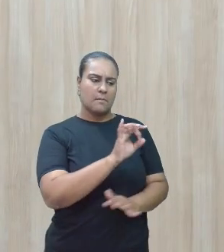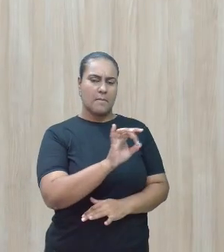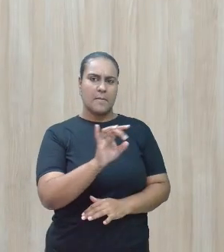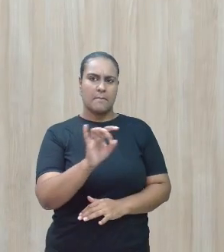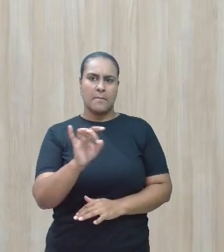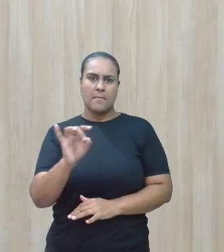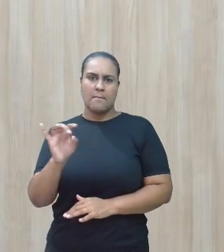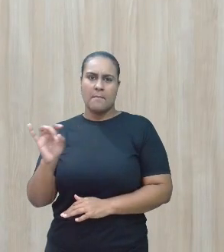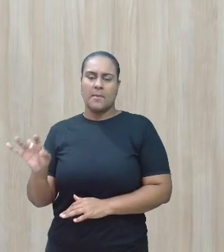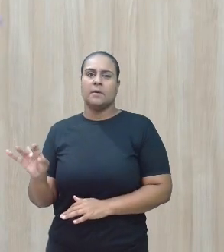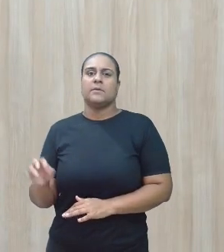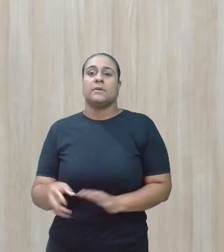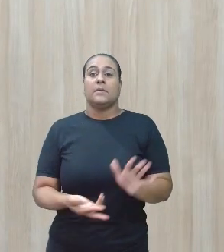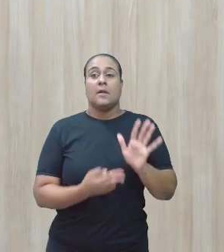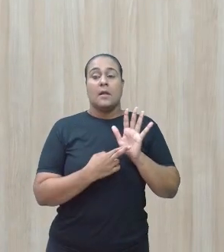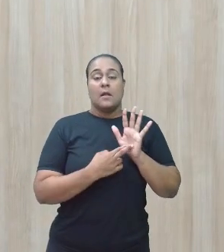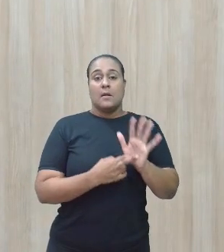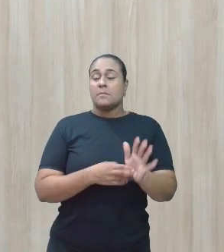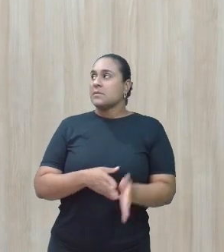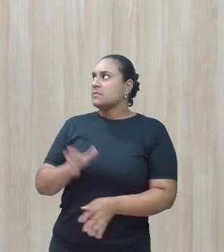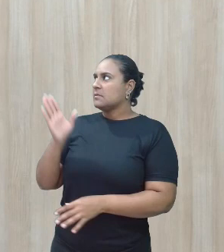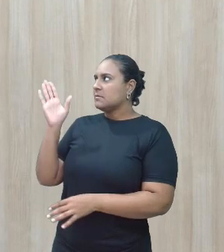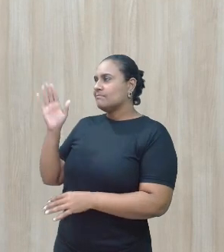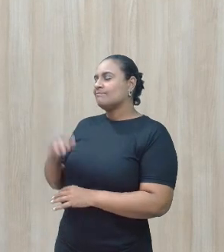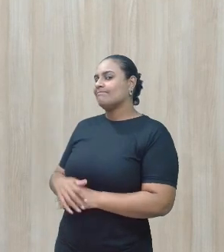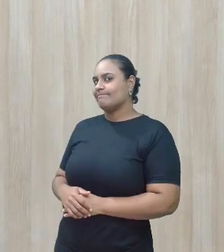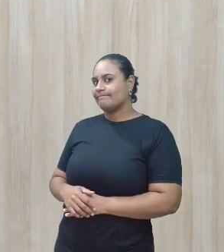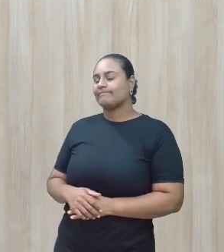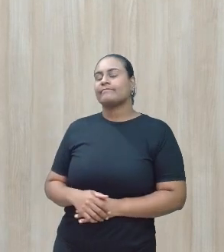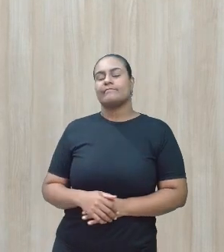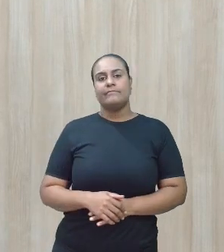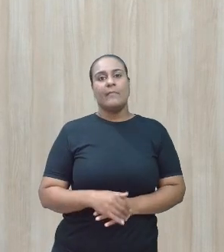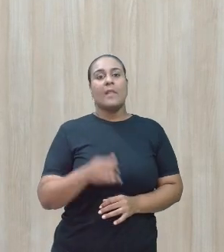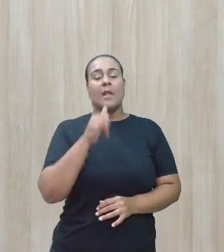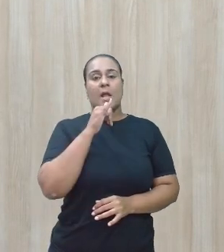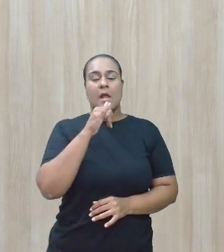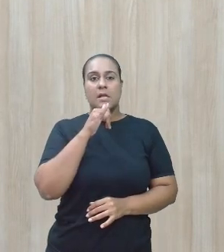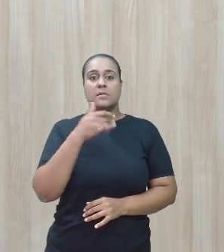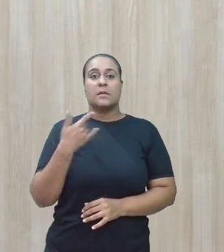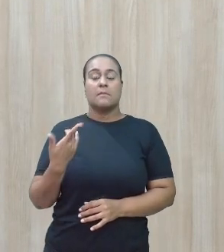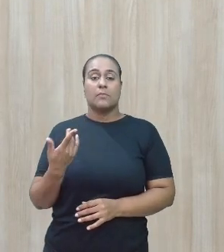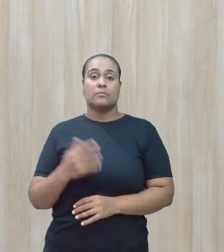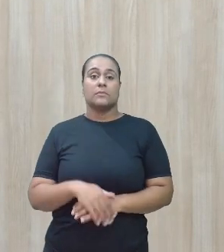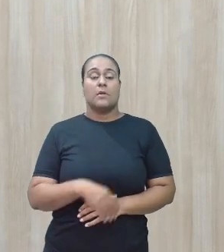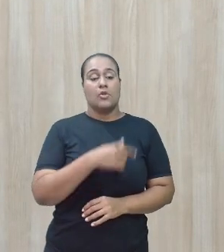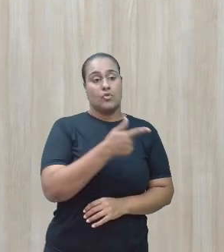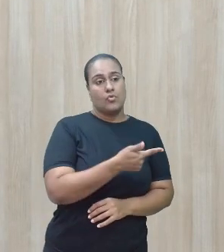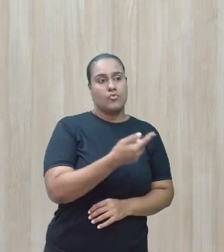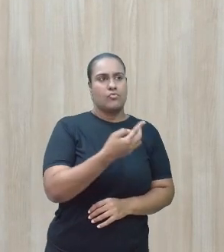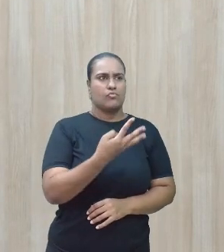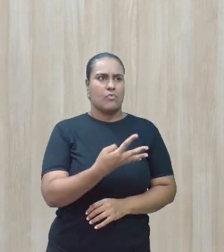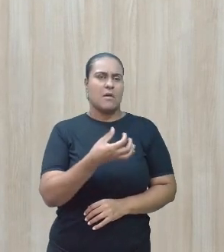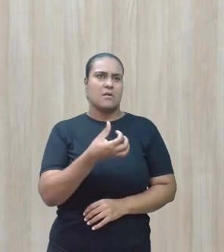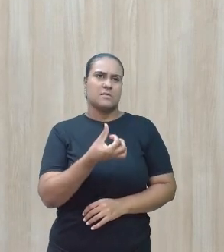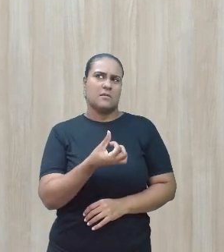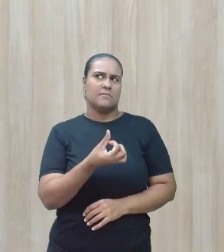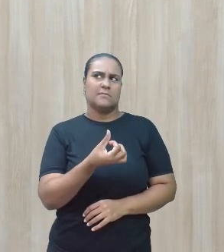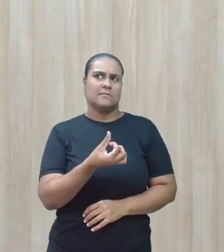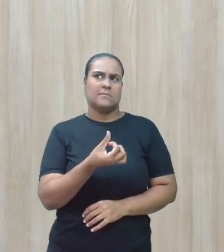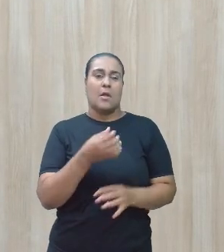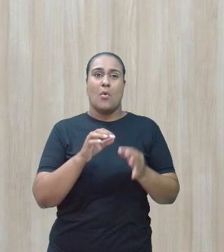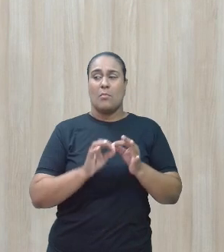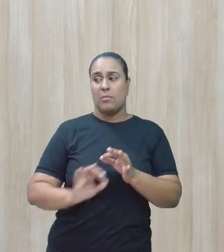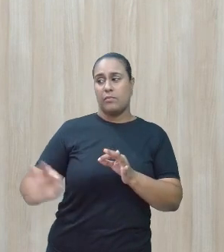A representação genérica serve quando eu quero, por exemplo, nesse caso, um par muito distante, que não seja o quinto, não seja o